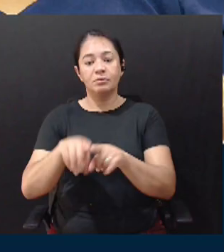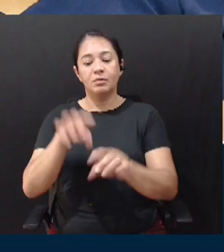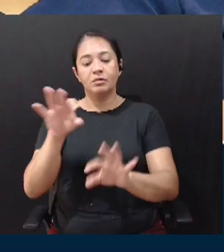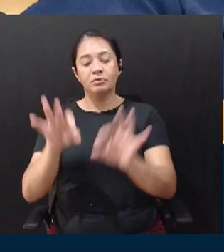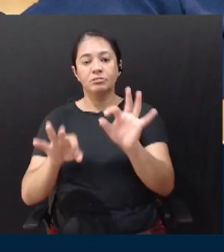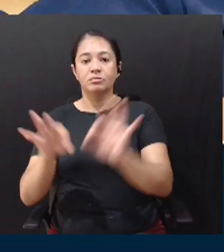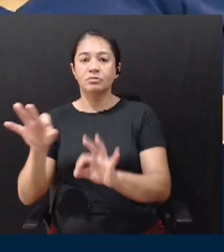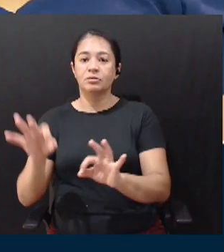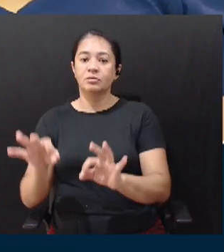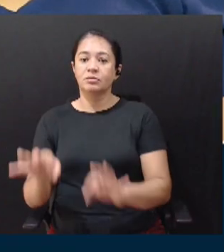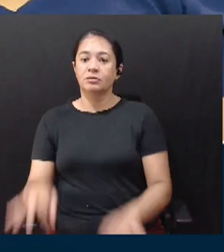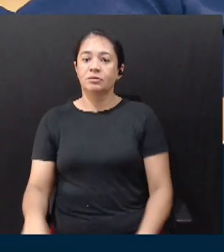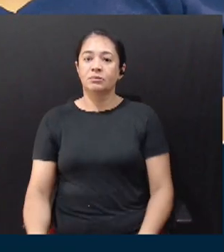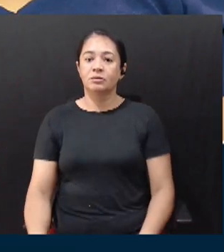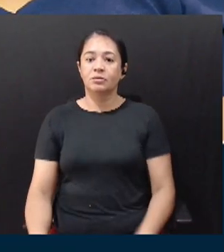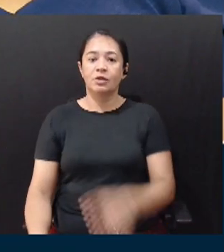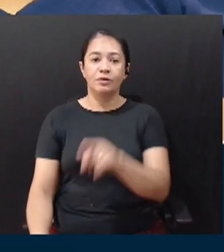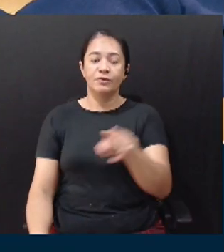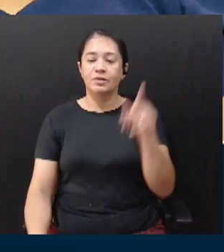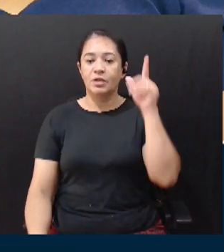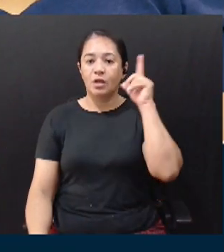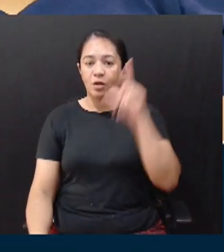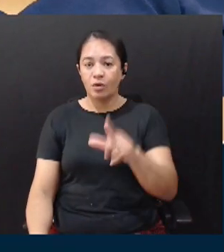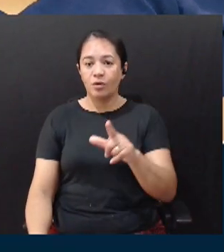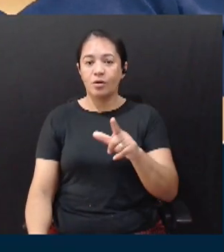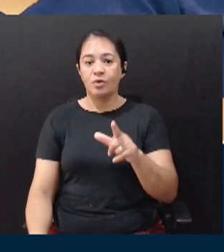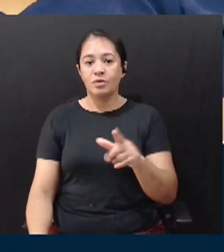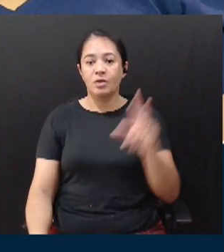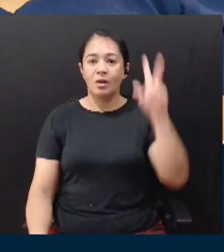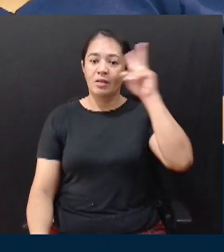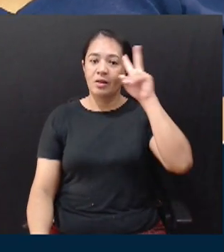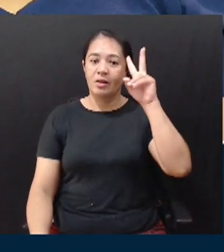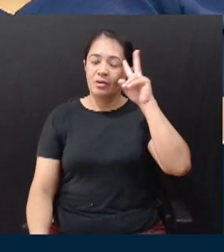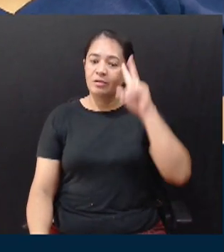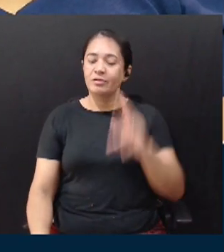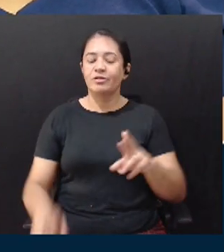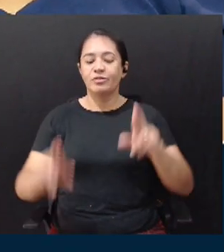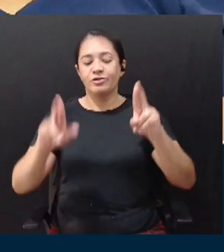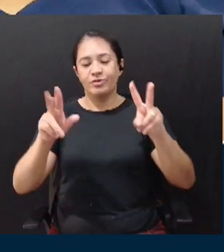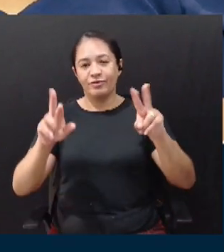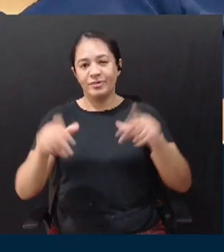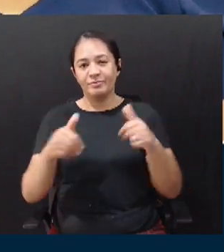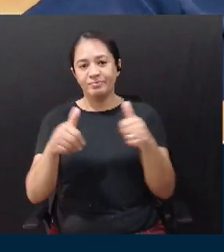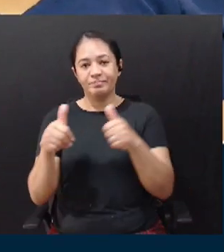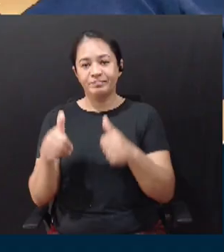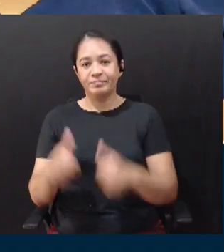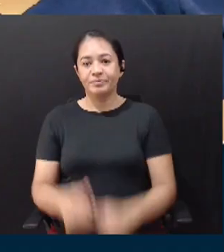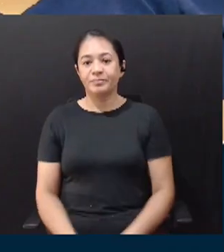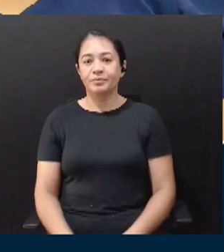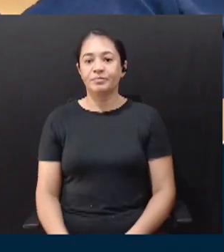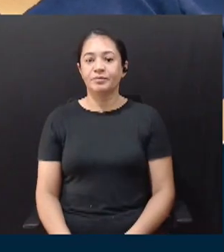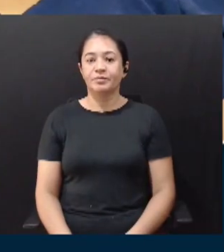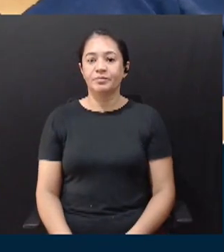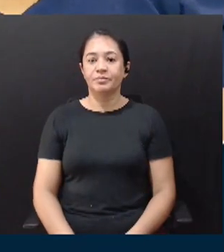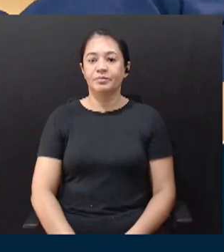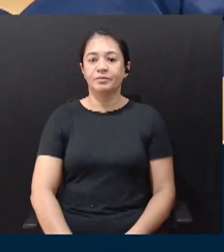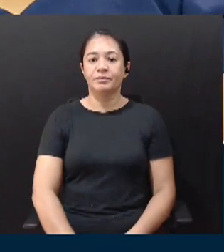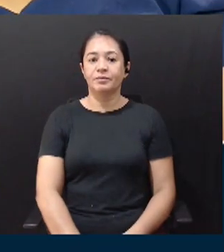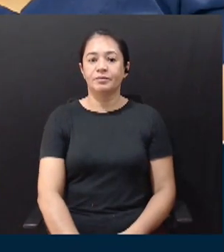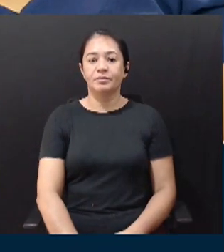planejamento para que você consiga fazer uma segunda-feira bem diferente, tá bom? Vamos lá, produção, pode colocar para a gente na tela, por